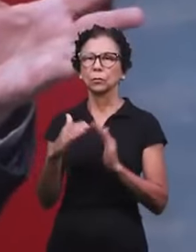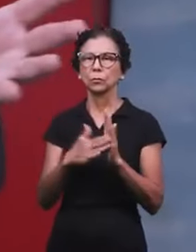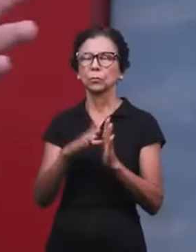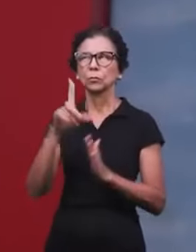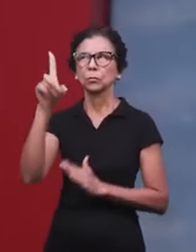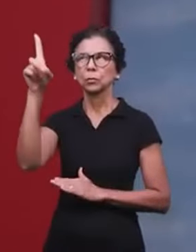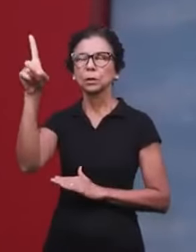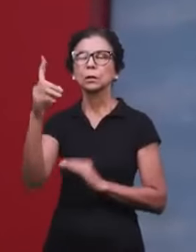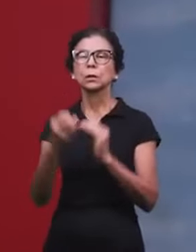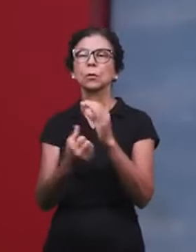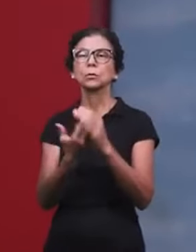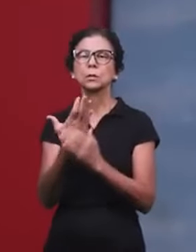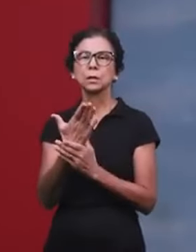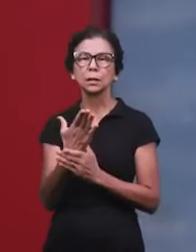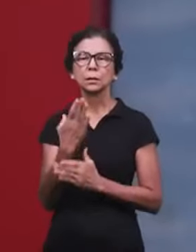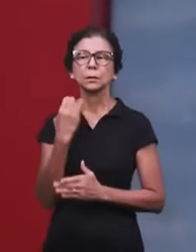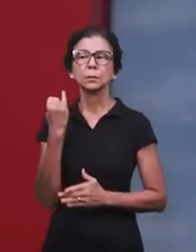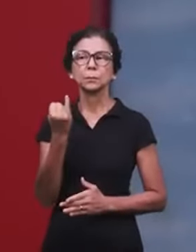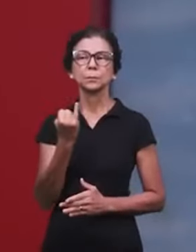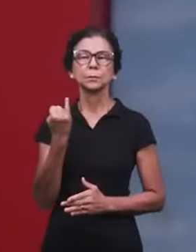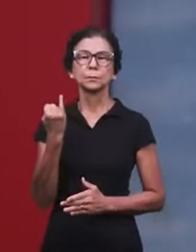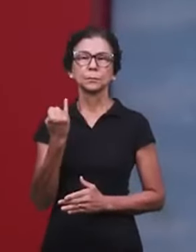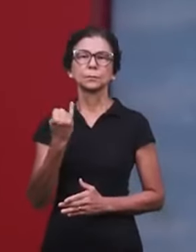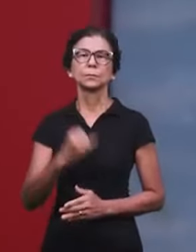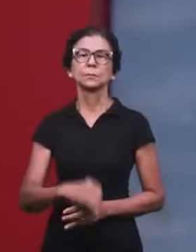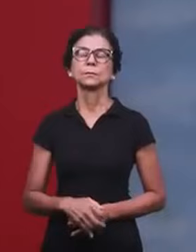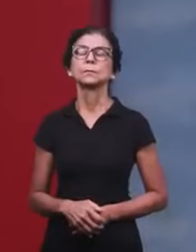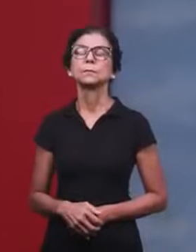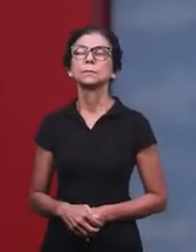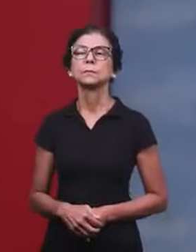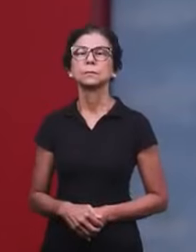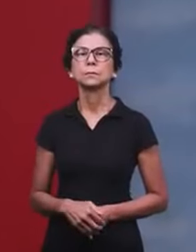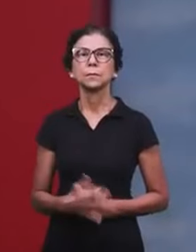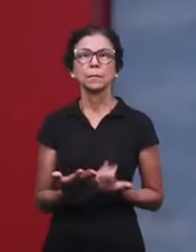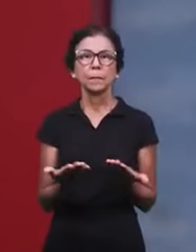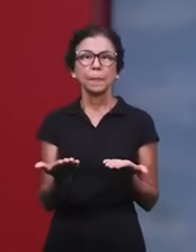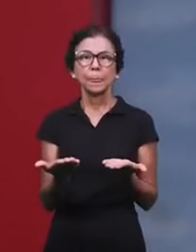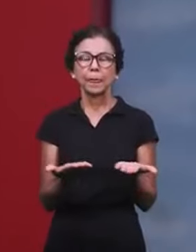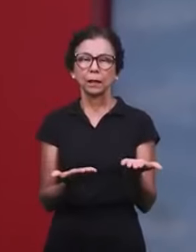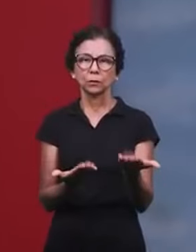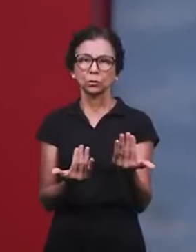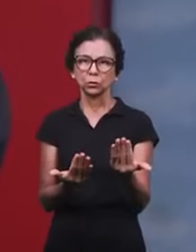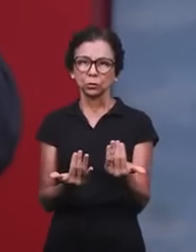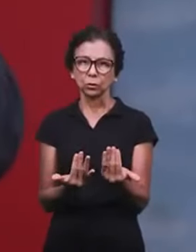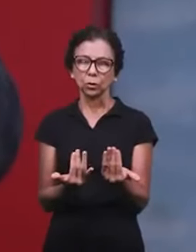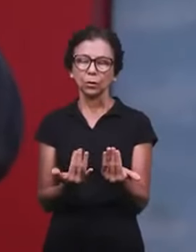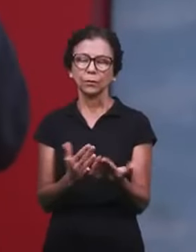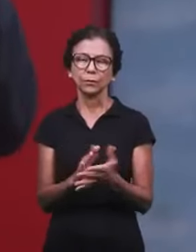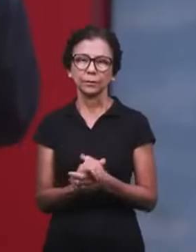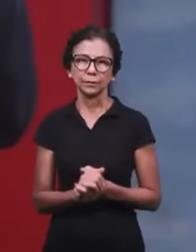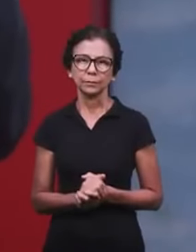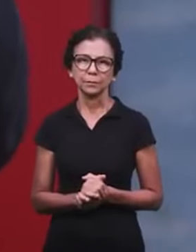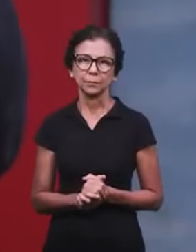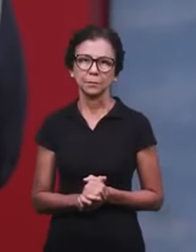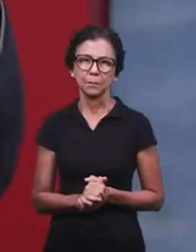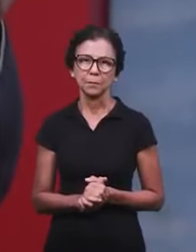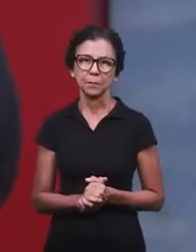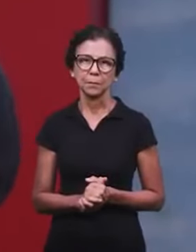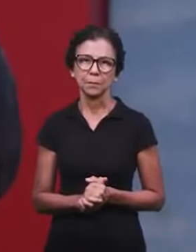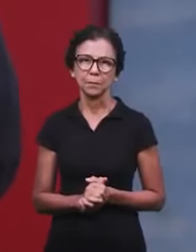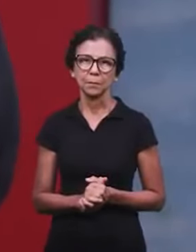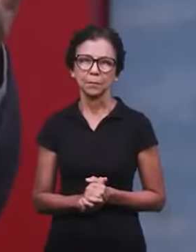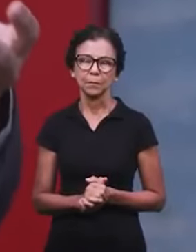observado então o jovem precisa antes de mais nada ver a sua